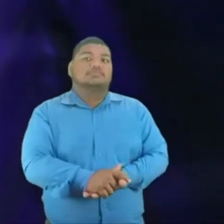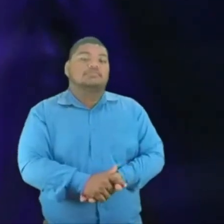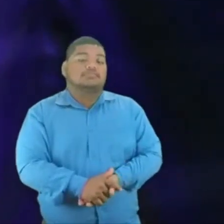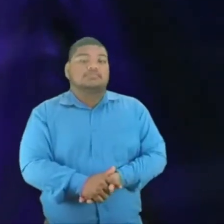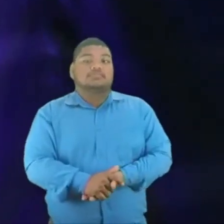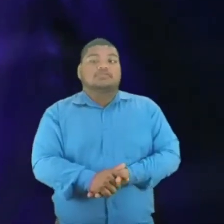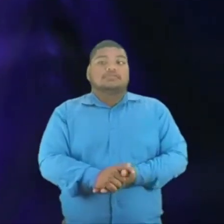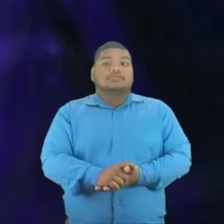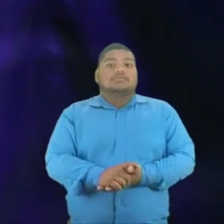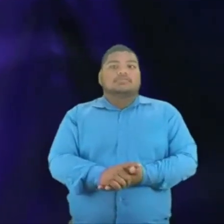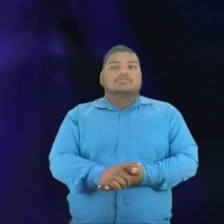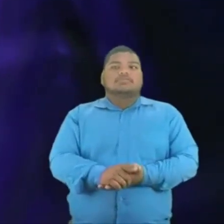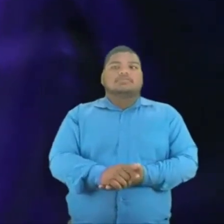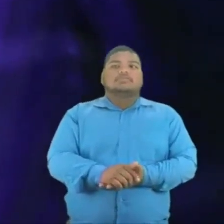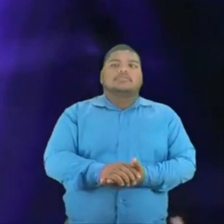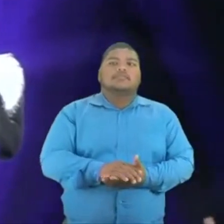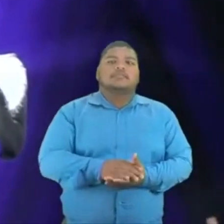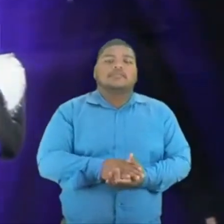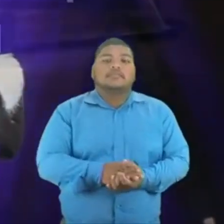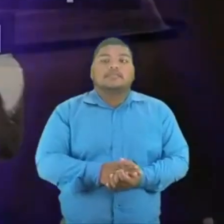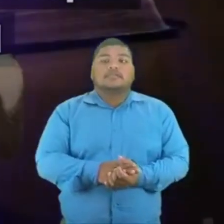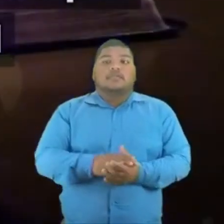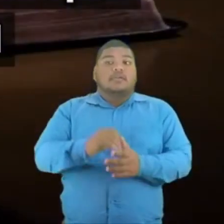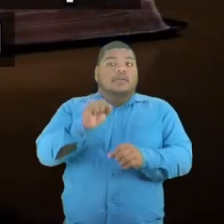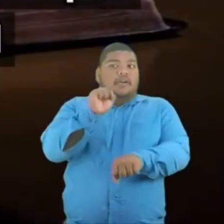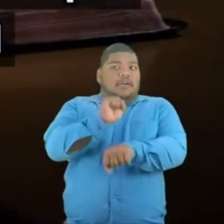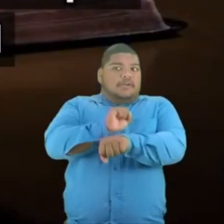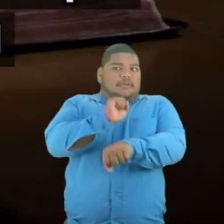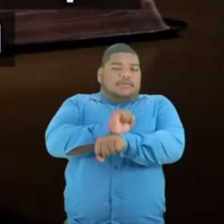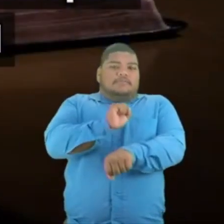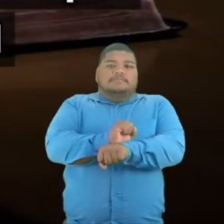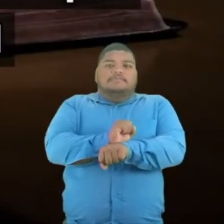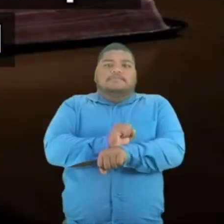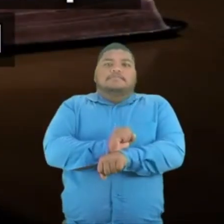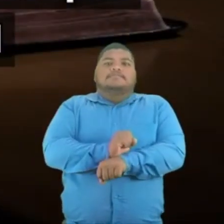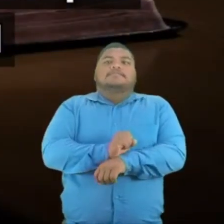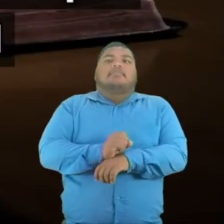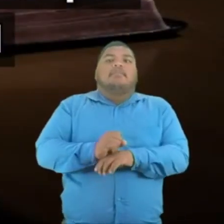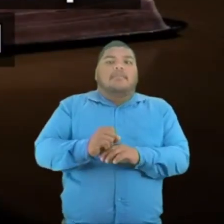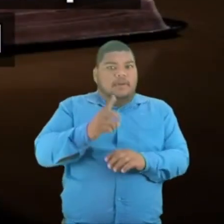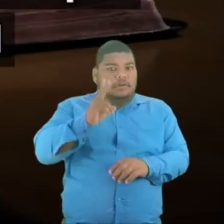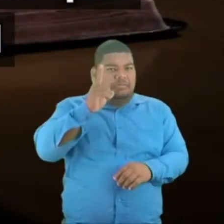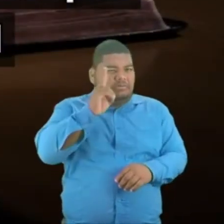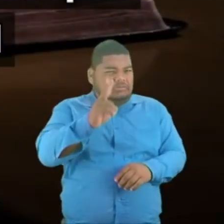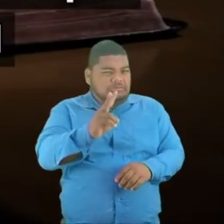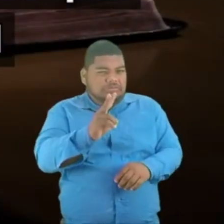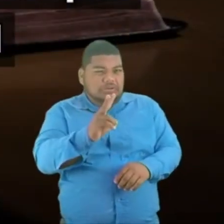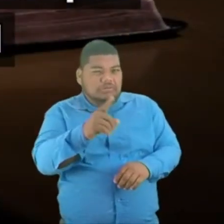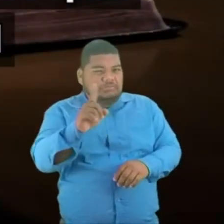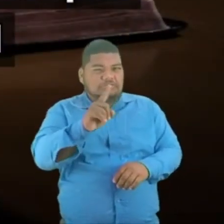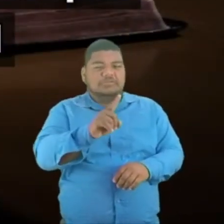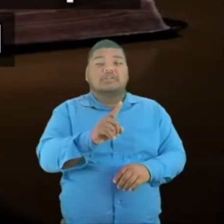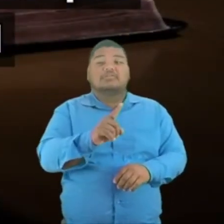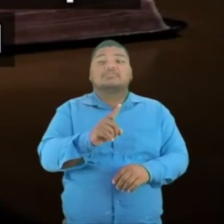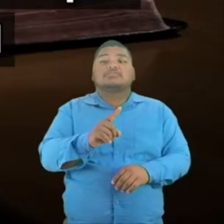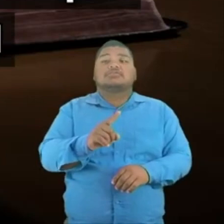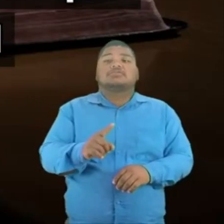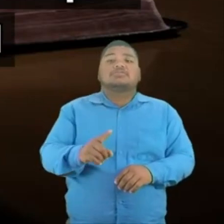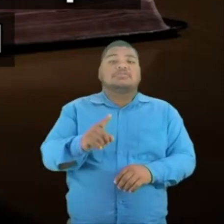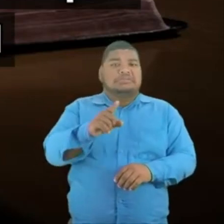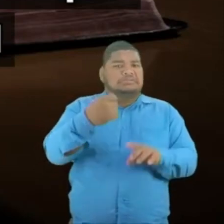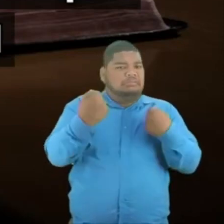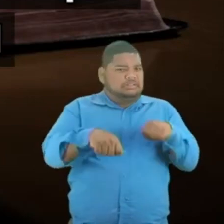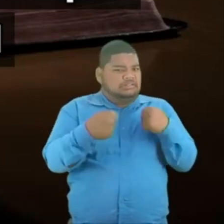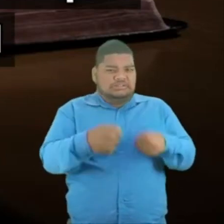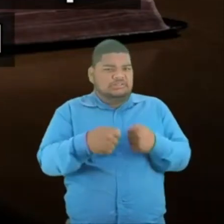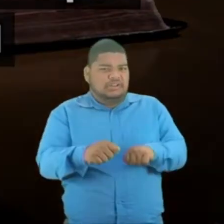Ora, a fé é a certeza daquilo que esperamos e a prova das coisas que não vemos. Você não precisa